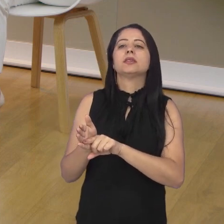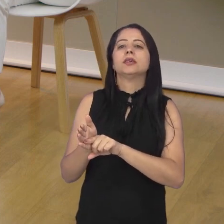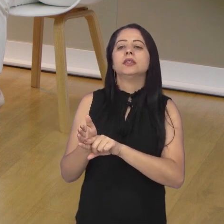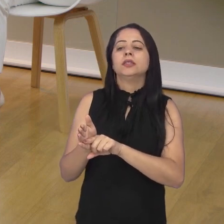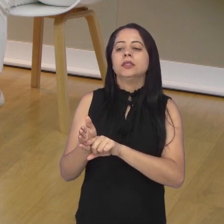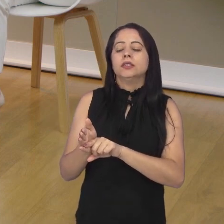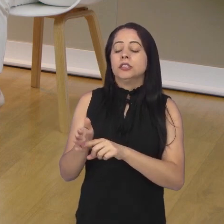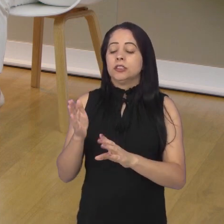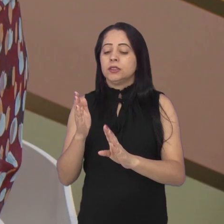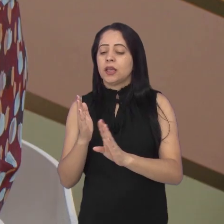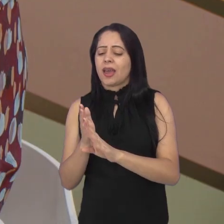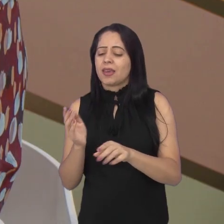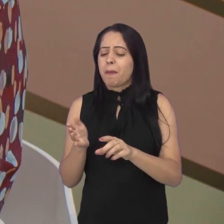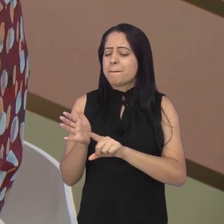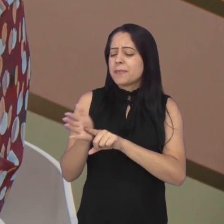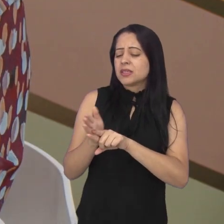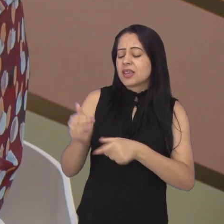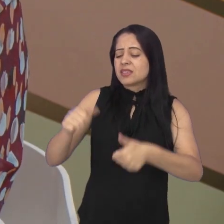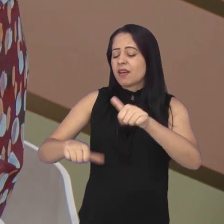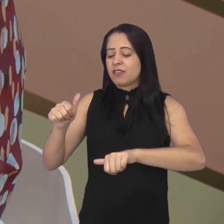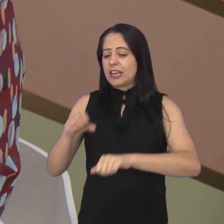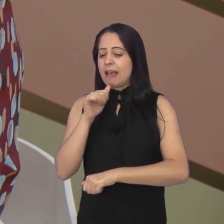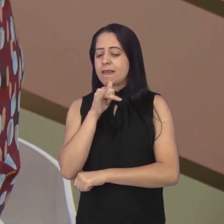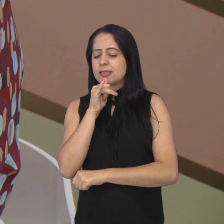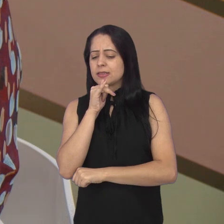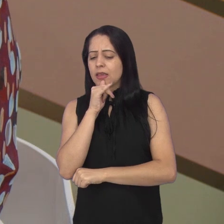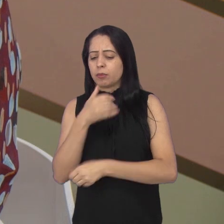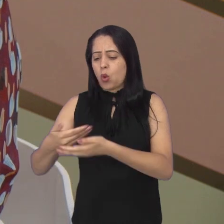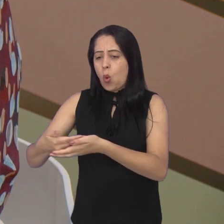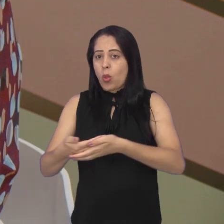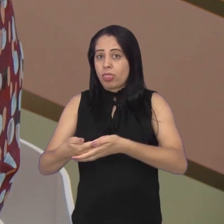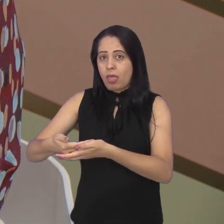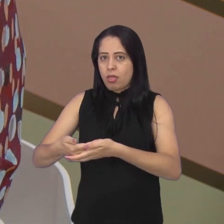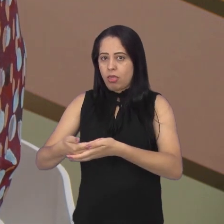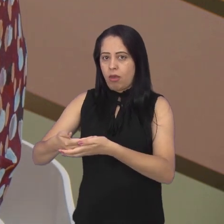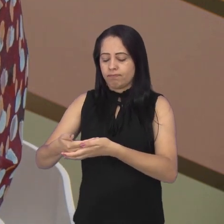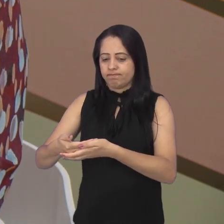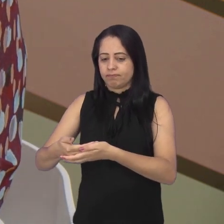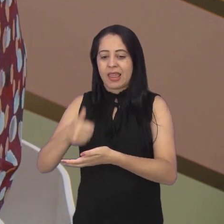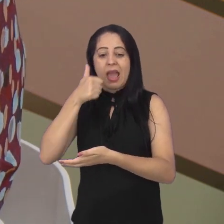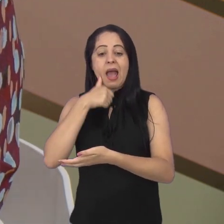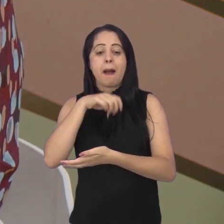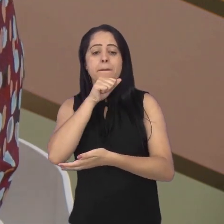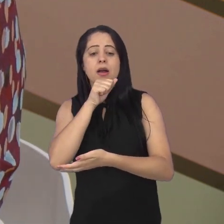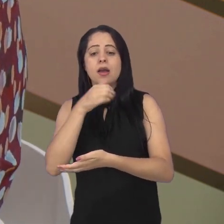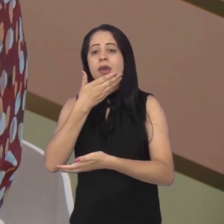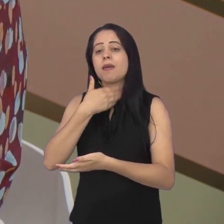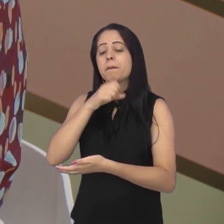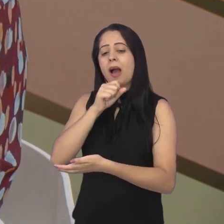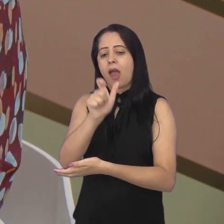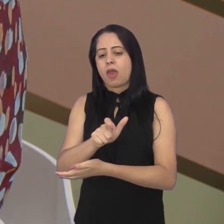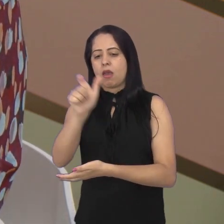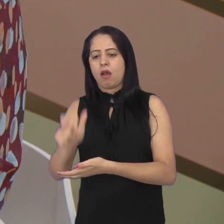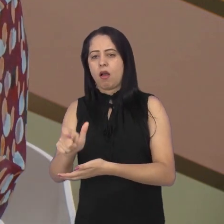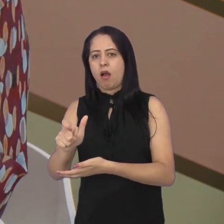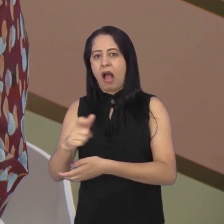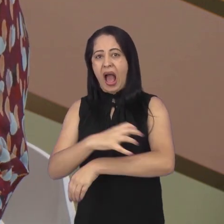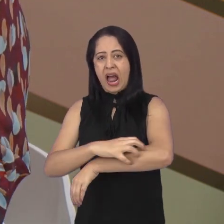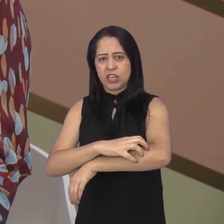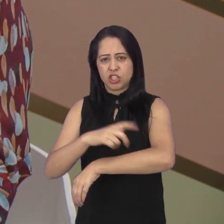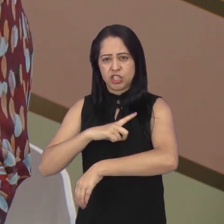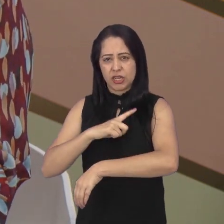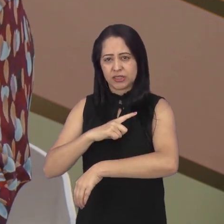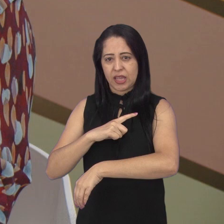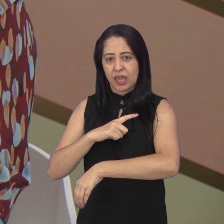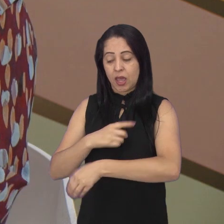chance daquela criança ou aquele bebê ter alergia quando um dos pais são alérgicos. E aí, em torno de 40% a 50%. Então, e